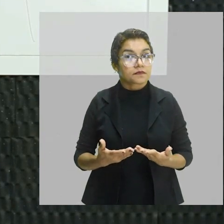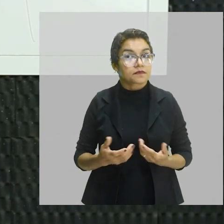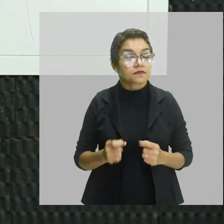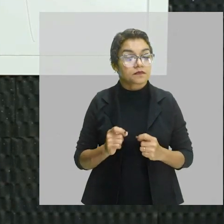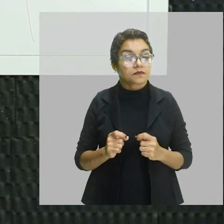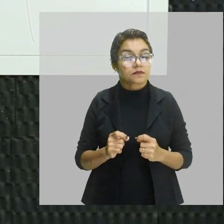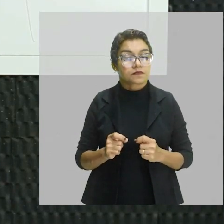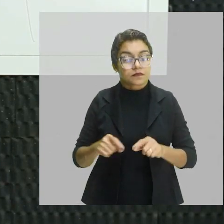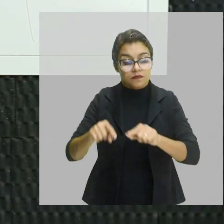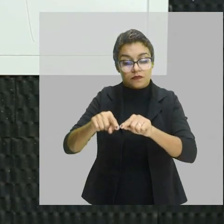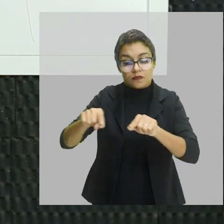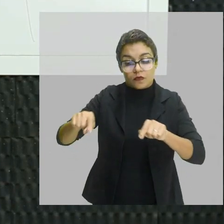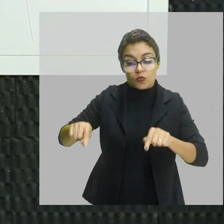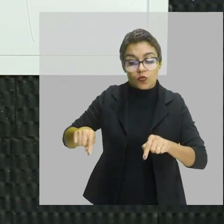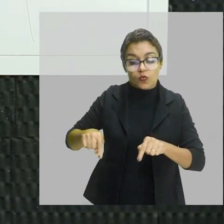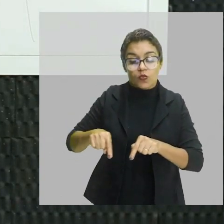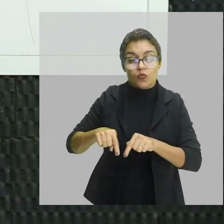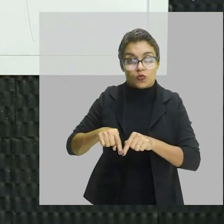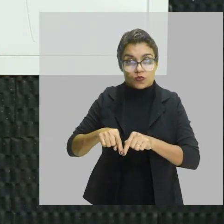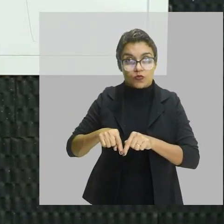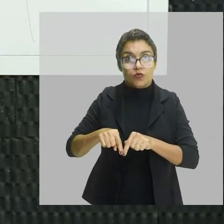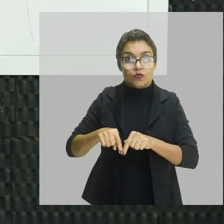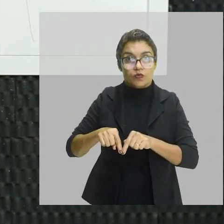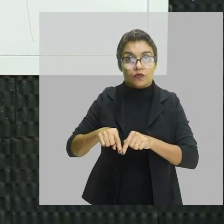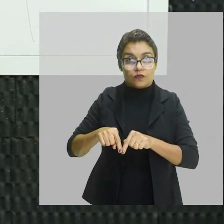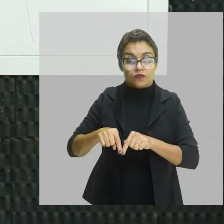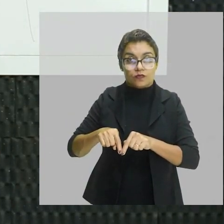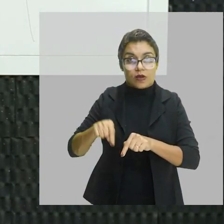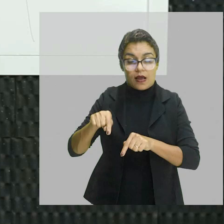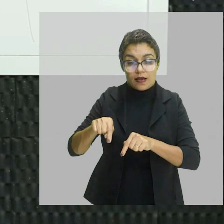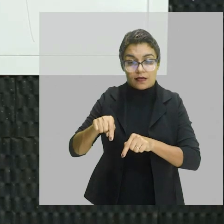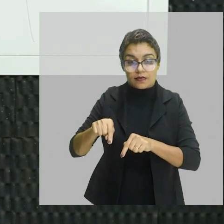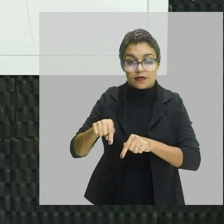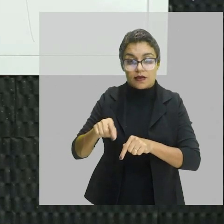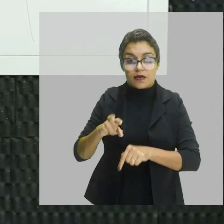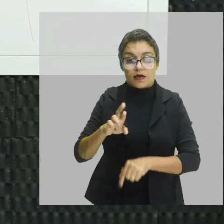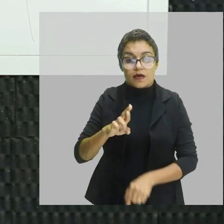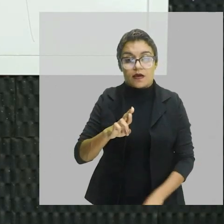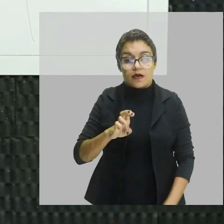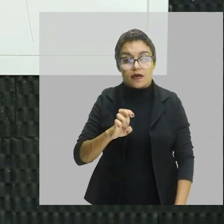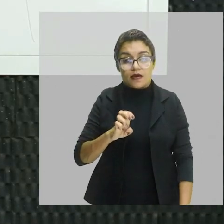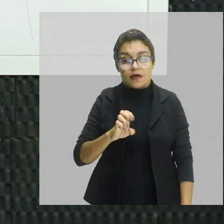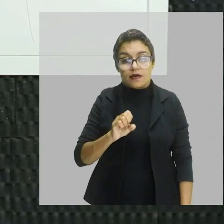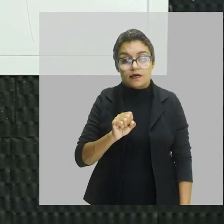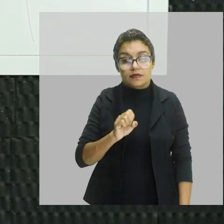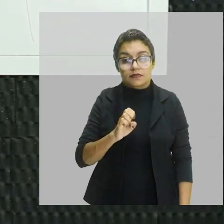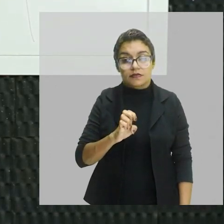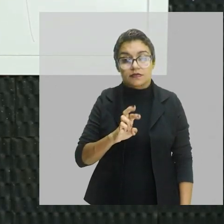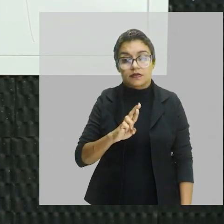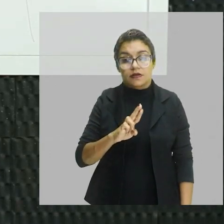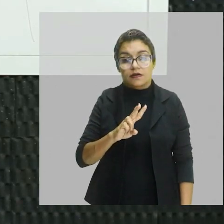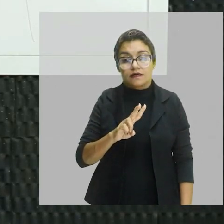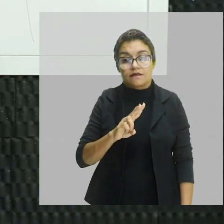um reservatóriozinho de água, não é? Está a 20 metros de altura,